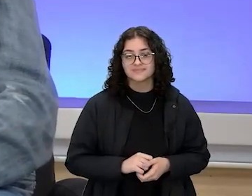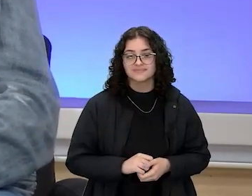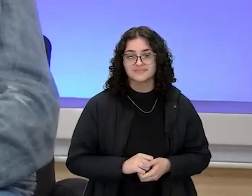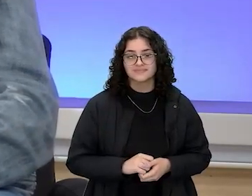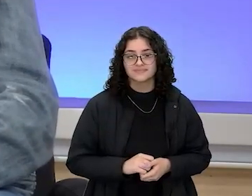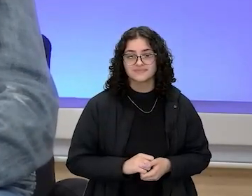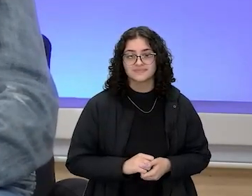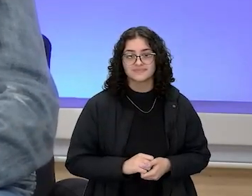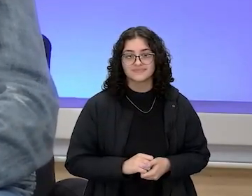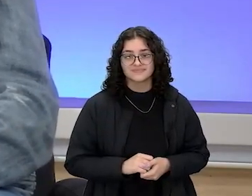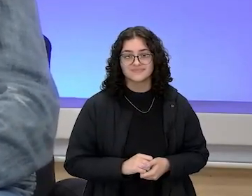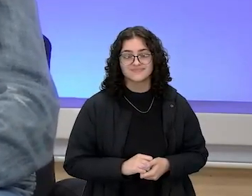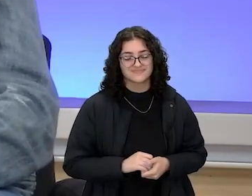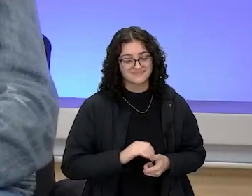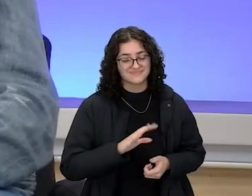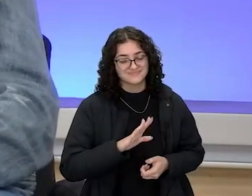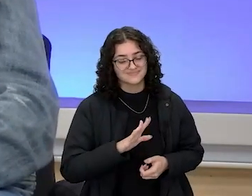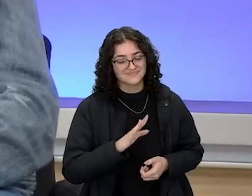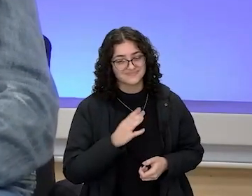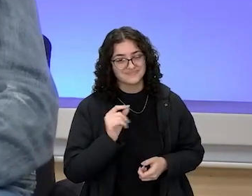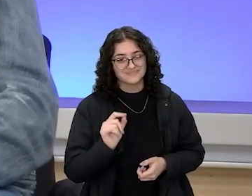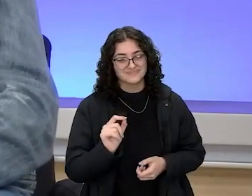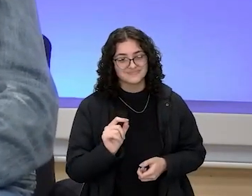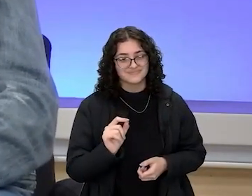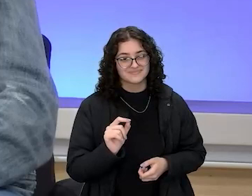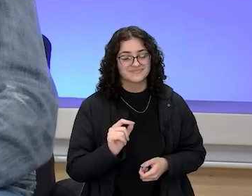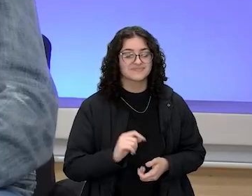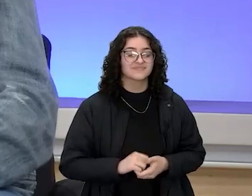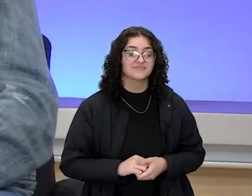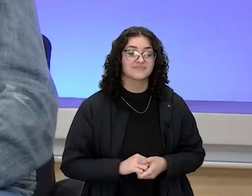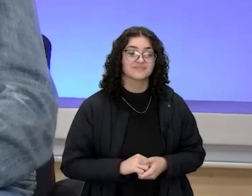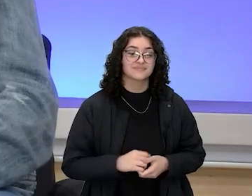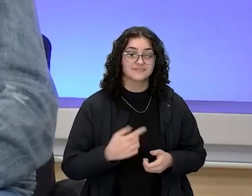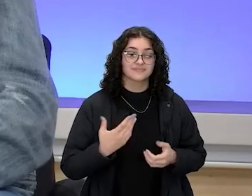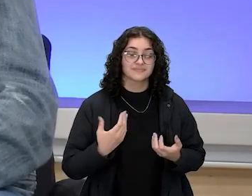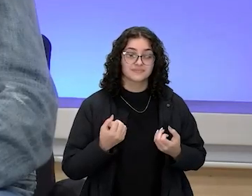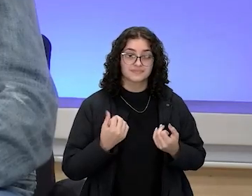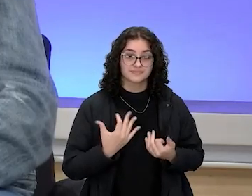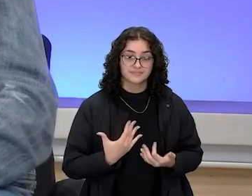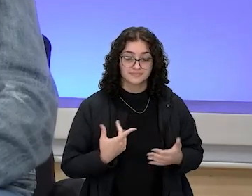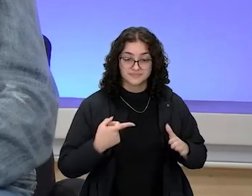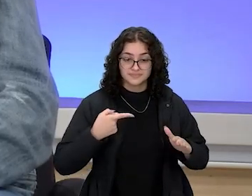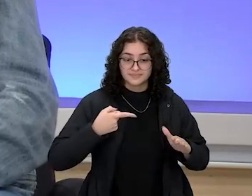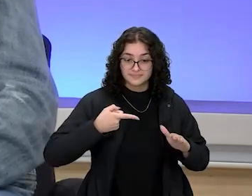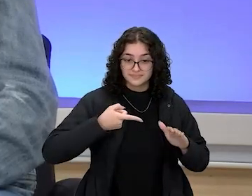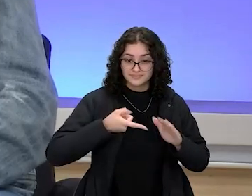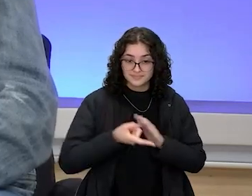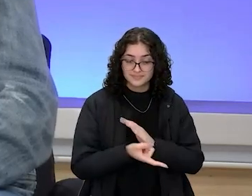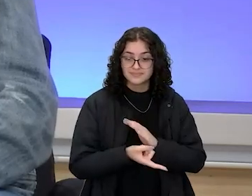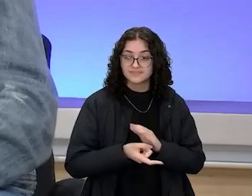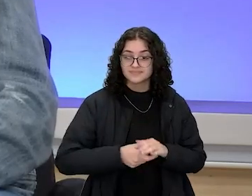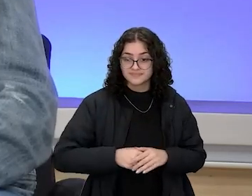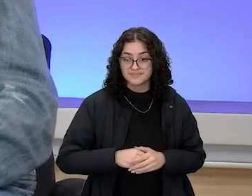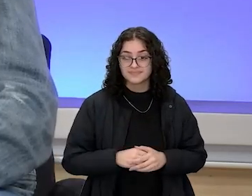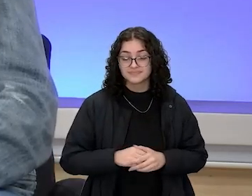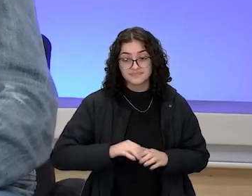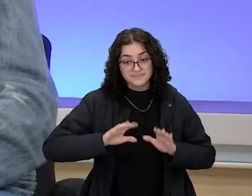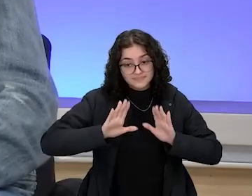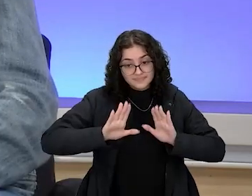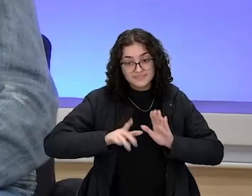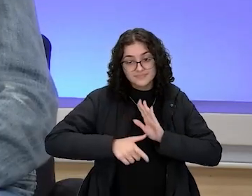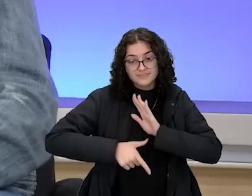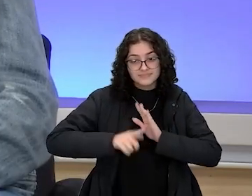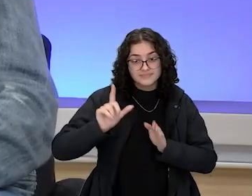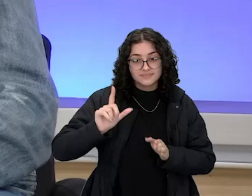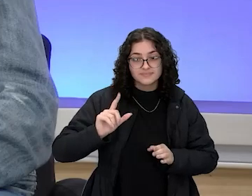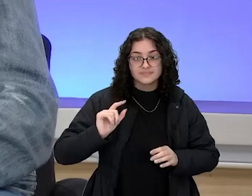É verdade, já tô. E a gente vai falar do nosso aprofundamento aí, tá certo? Mas antes,